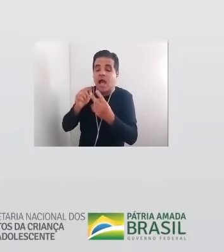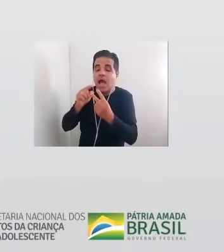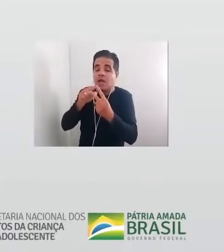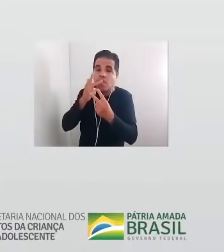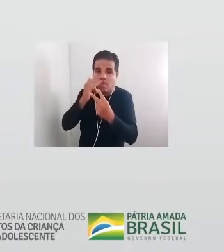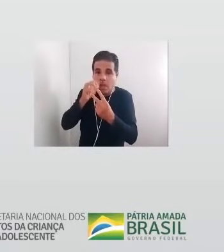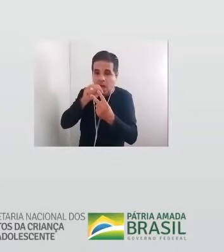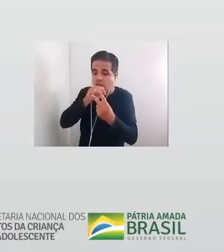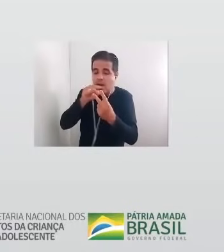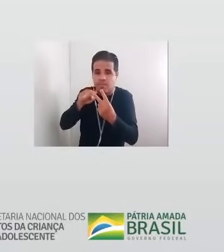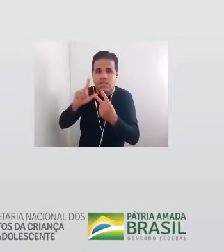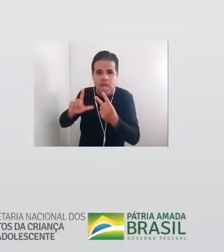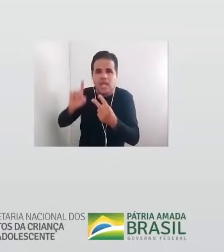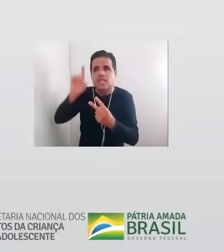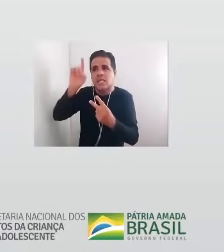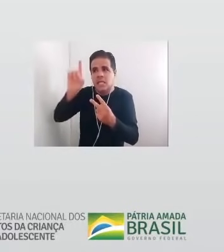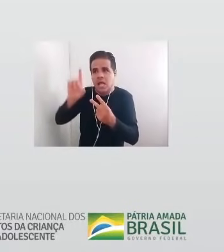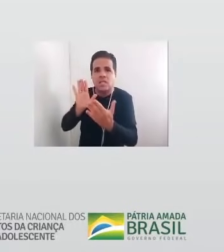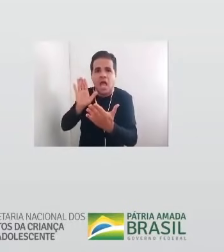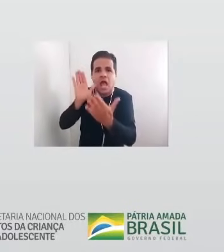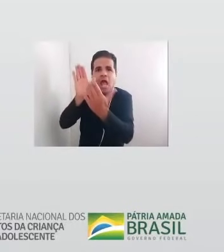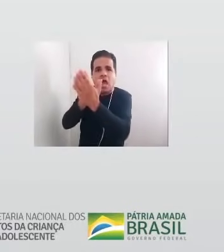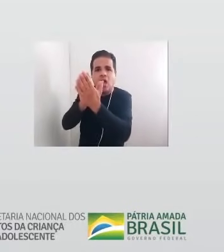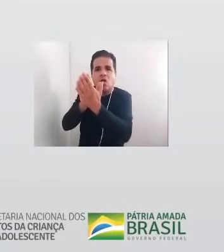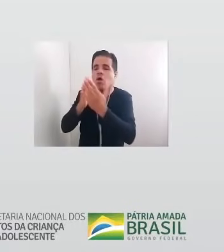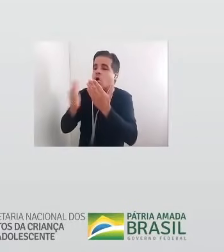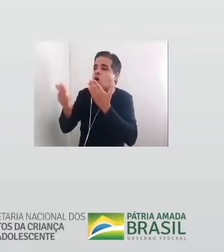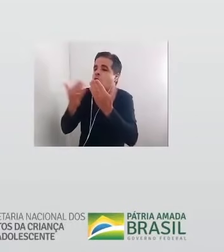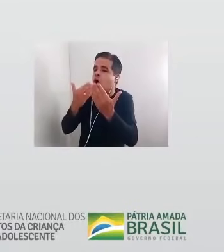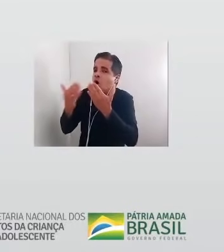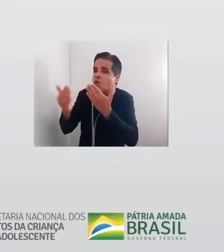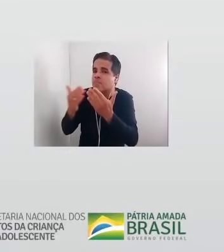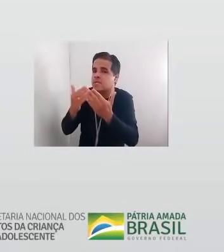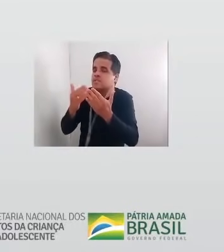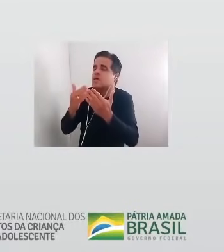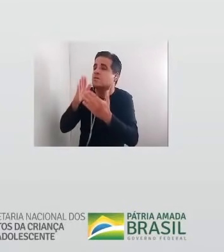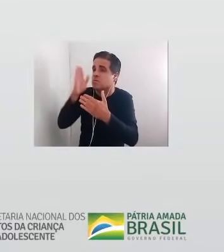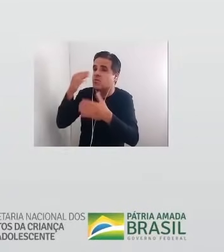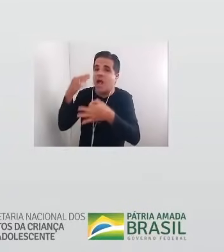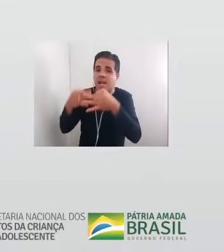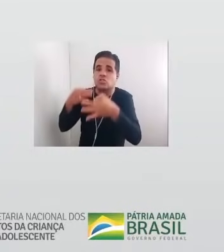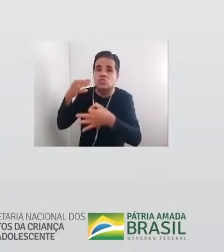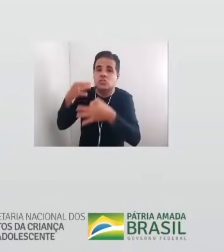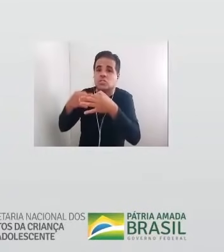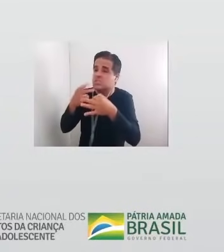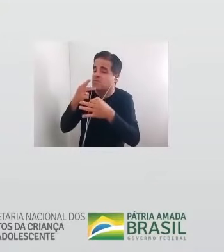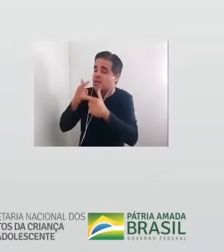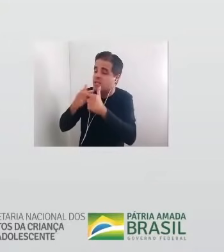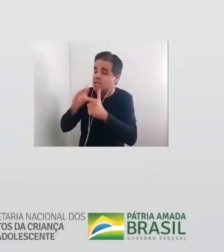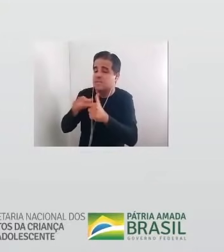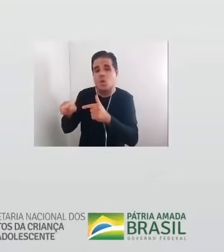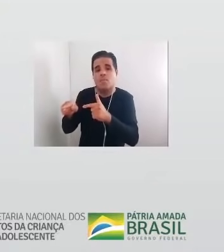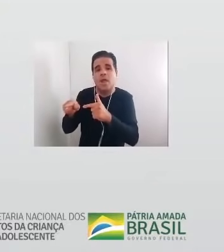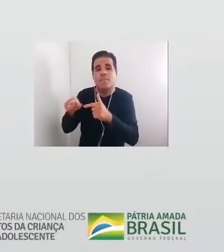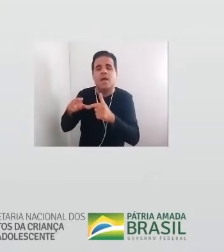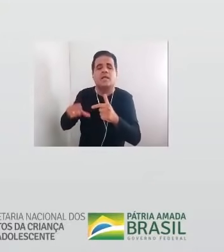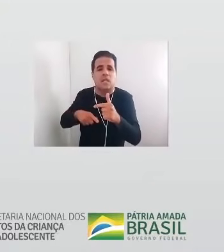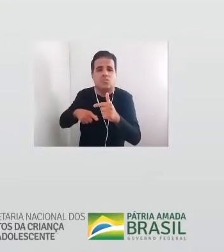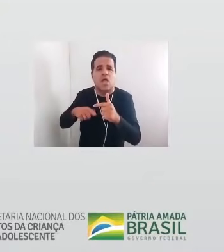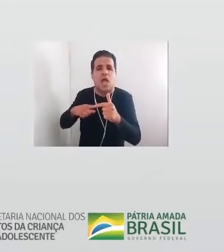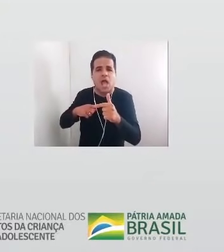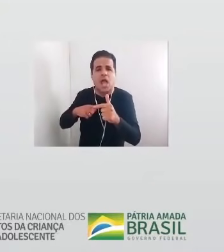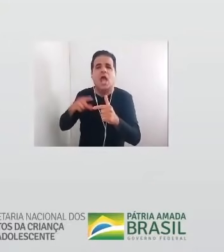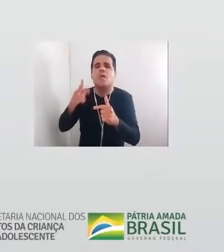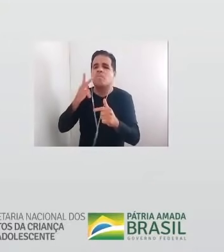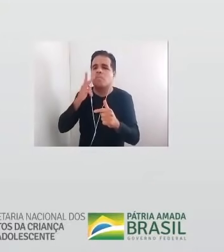têm direito a recorrer, primeiro conversando e depois executando na justiça esse problema, né? Então, existem pais